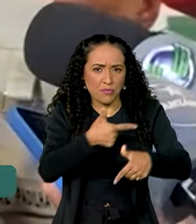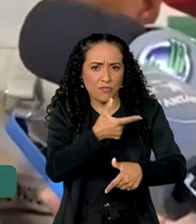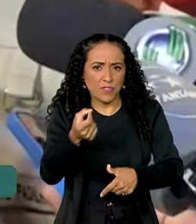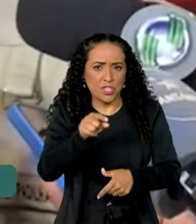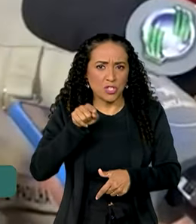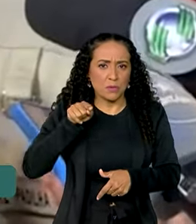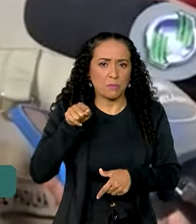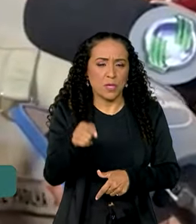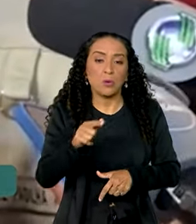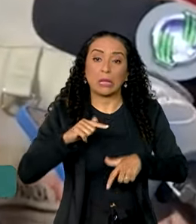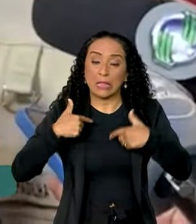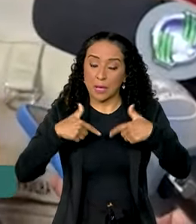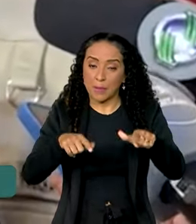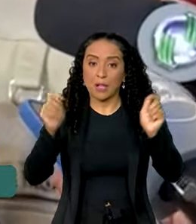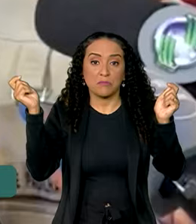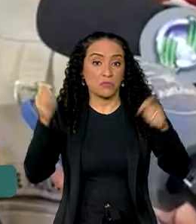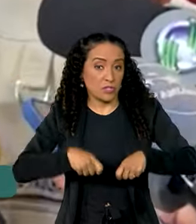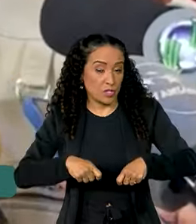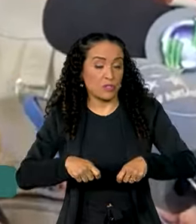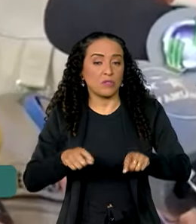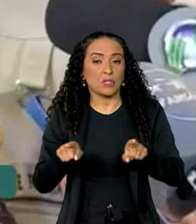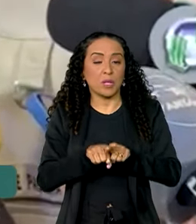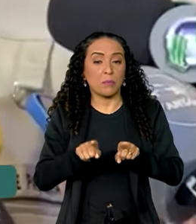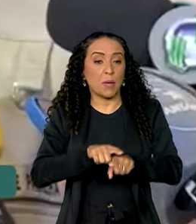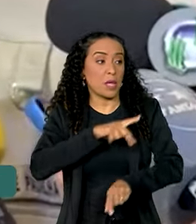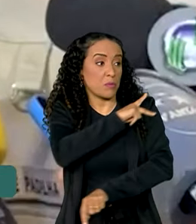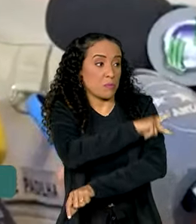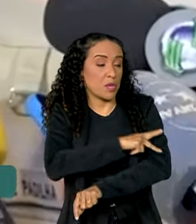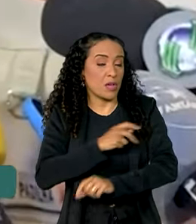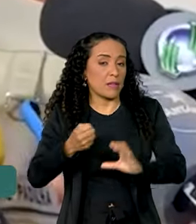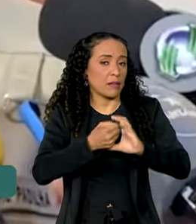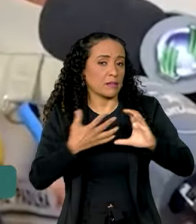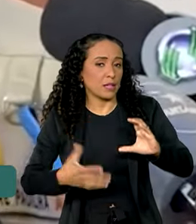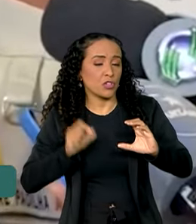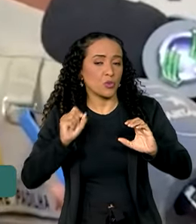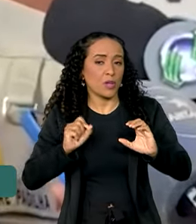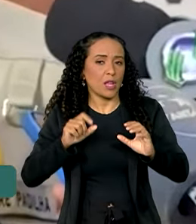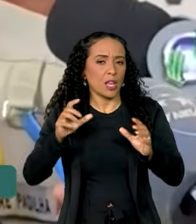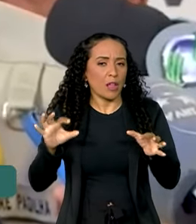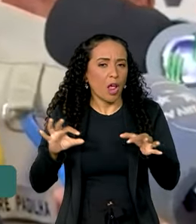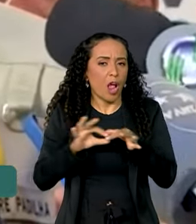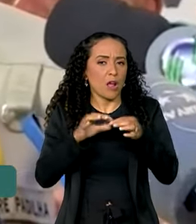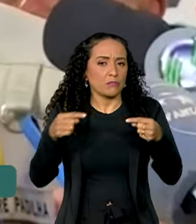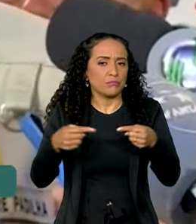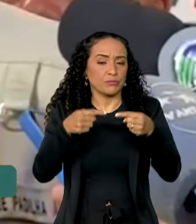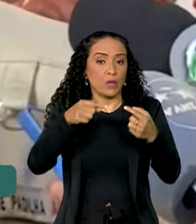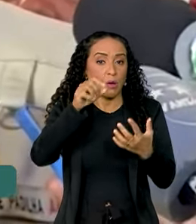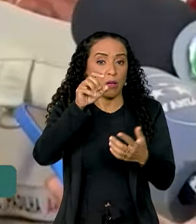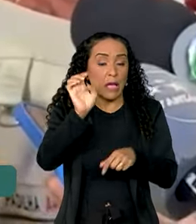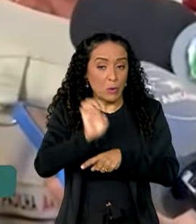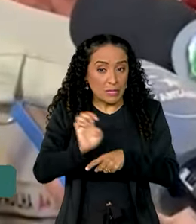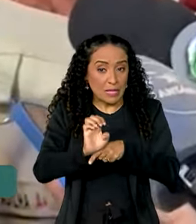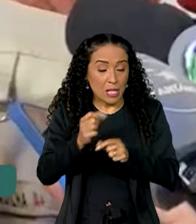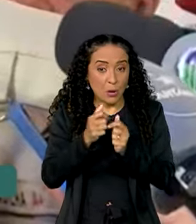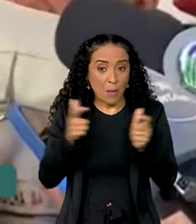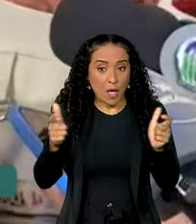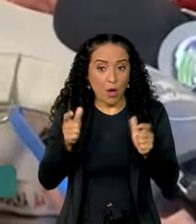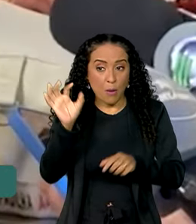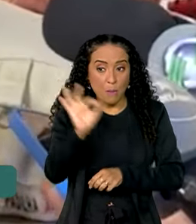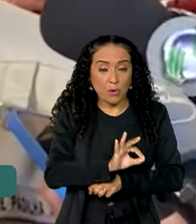20.000 empregos e o Piauí pela sua característica que combina ser um estado com a maior